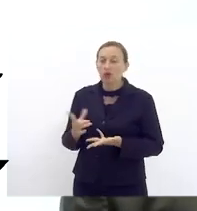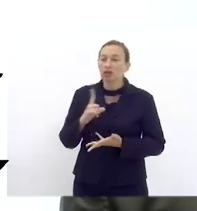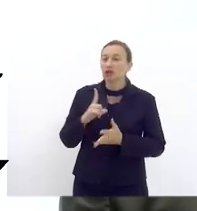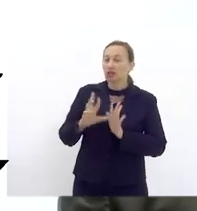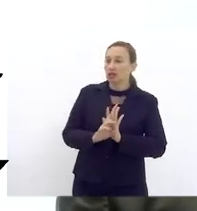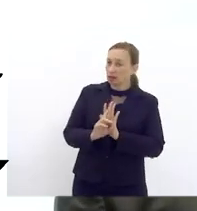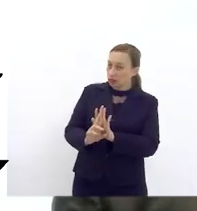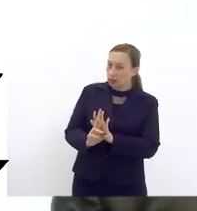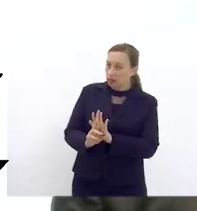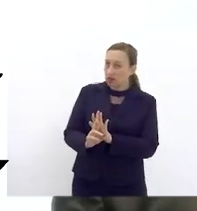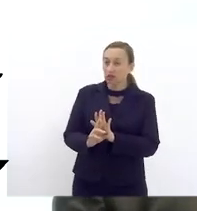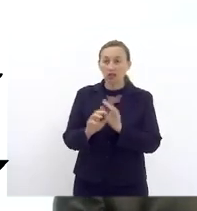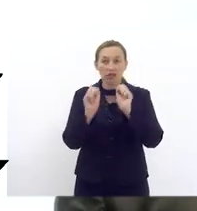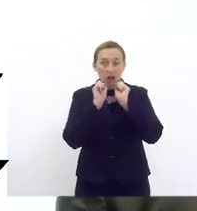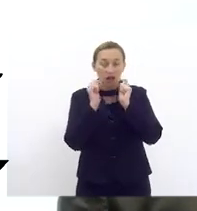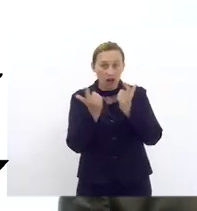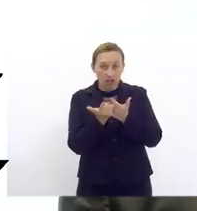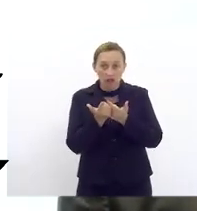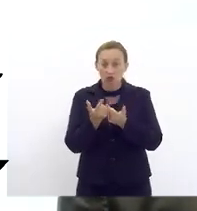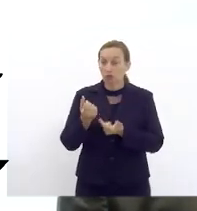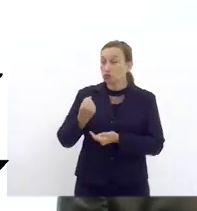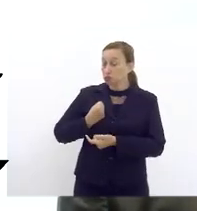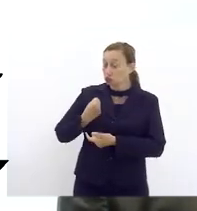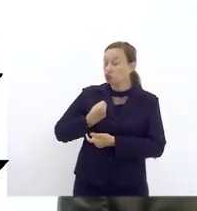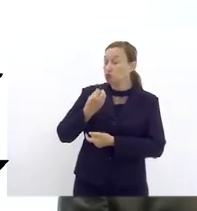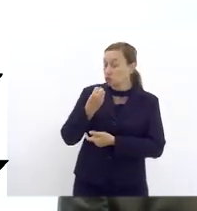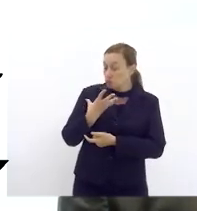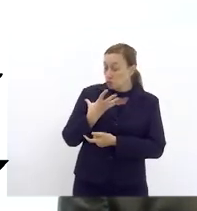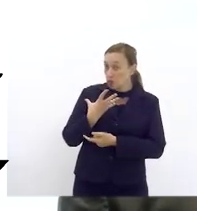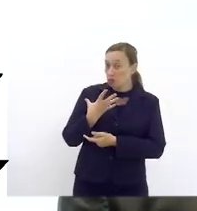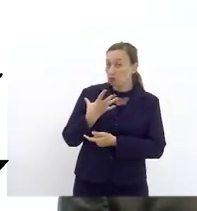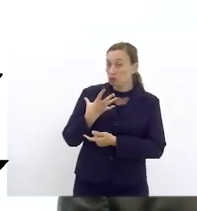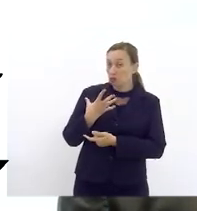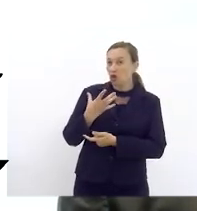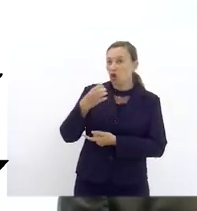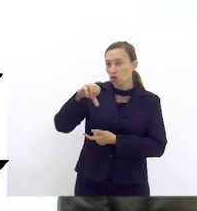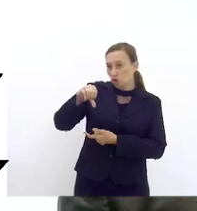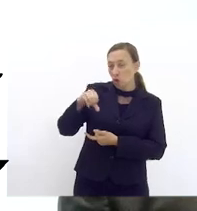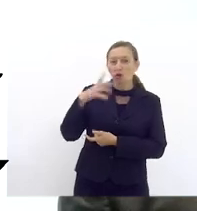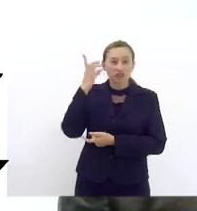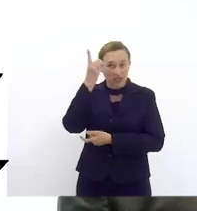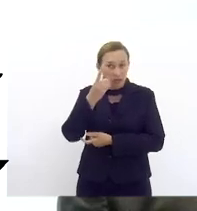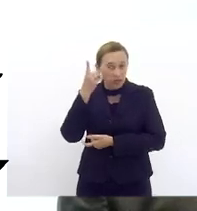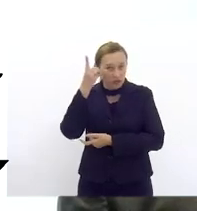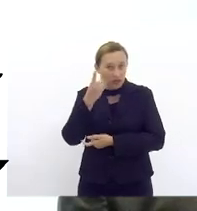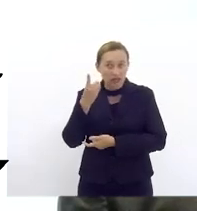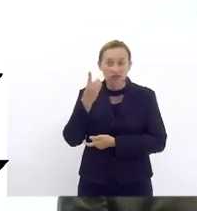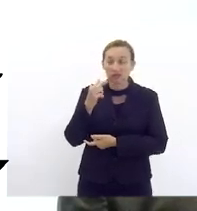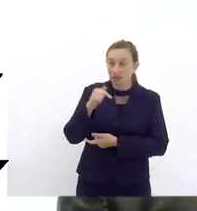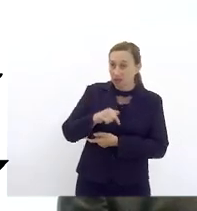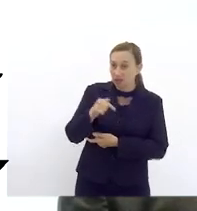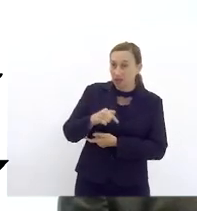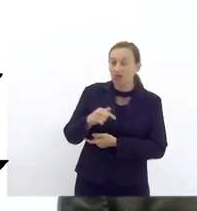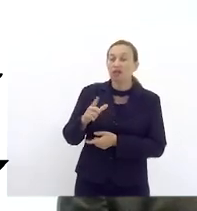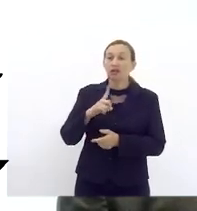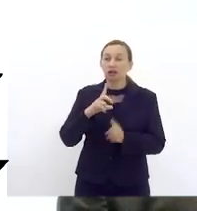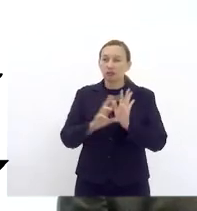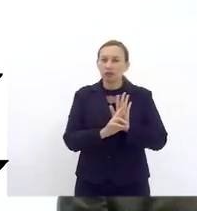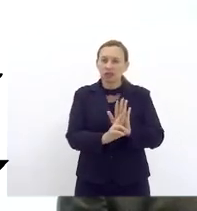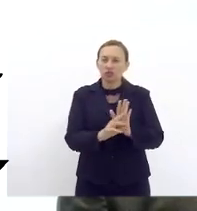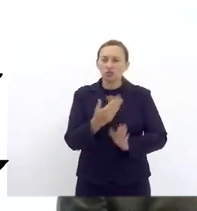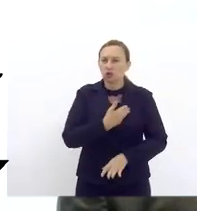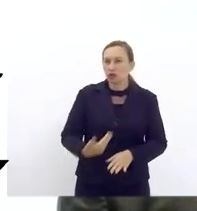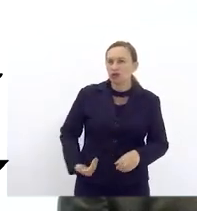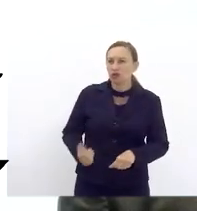aqui representantes da alerj e foi um número que nos surpreendeu tiveram que 9 deputados deputados aqui presente teve representações do Governo